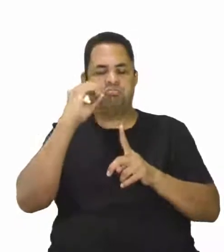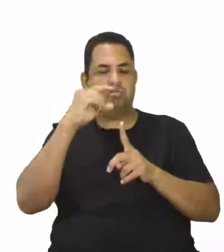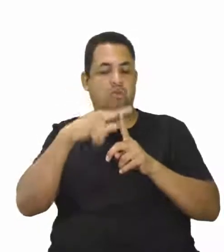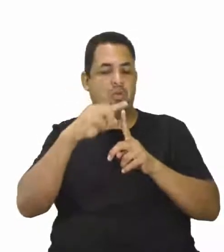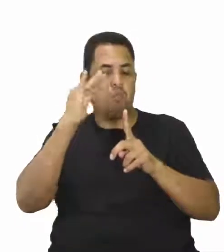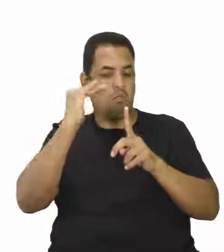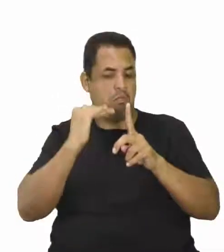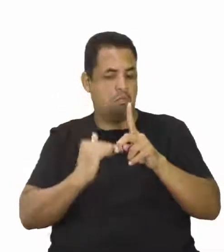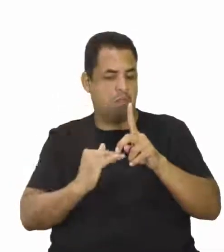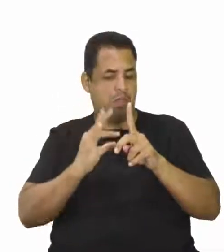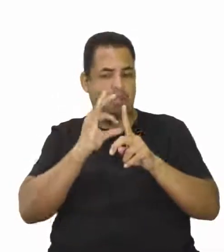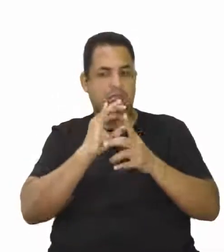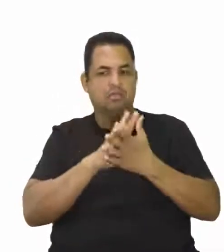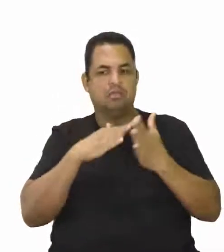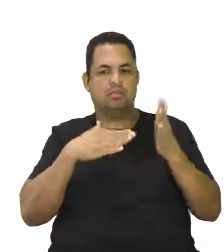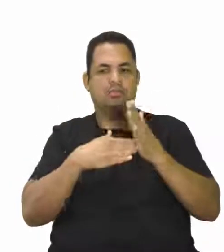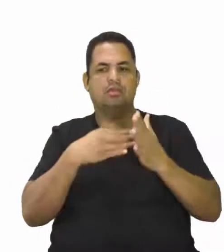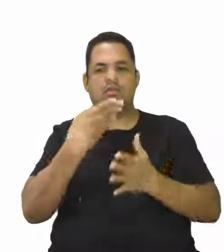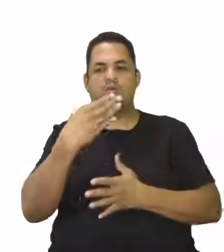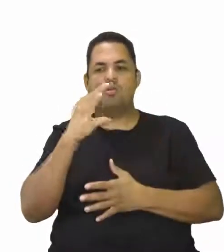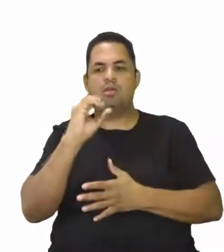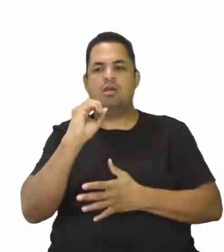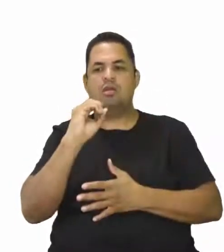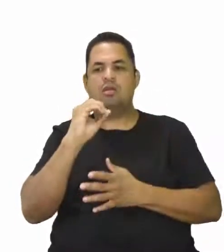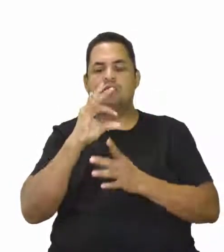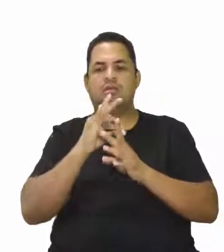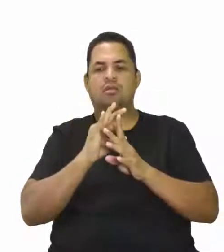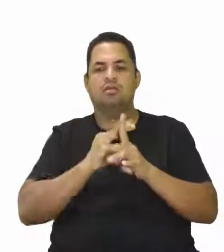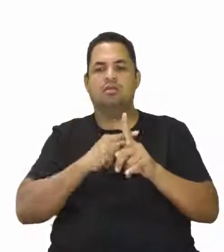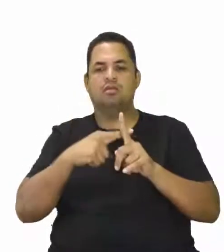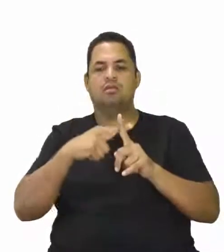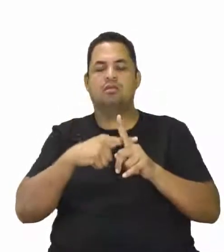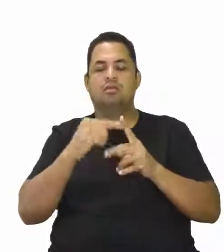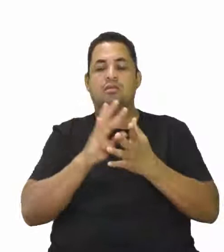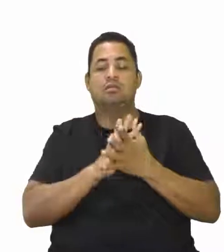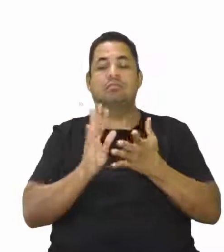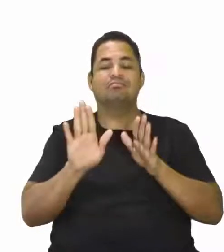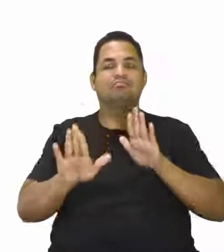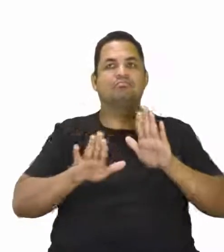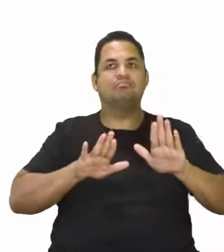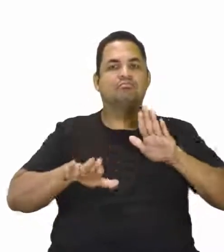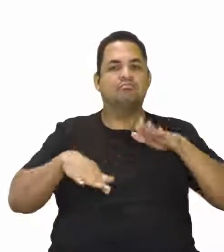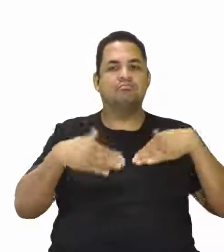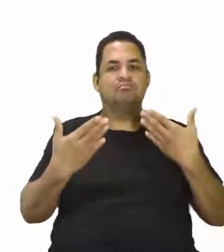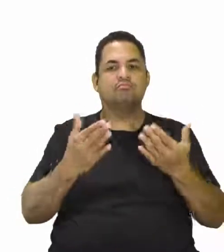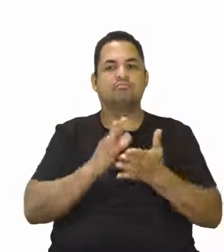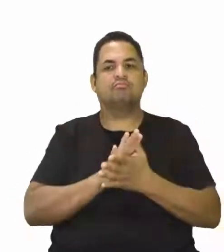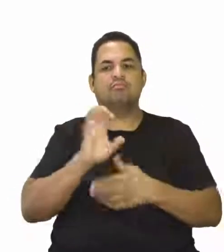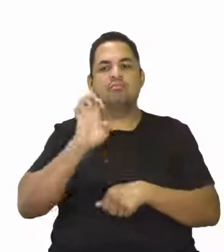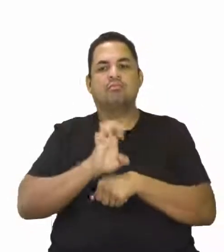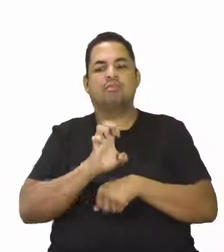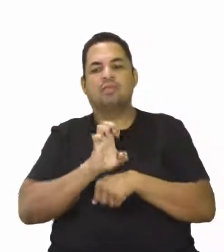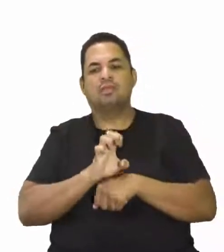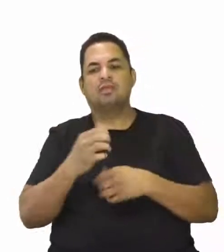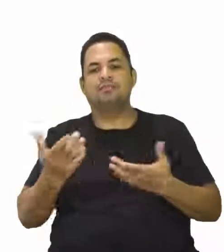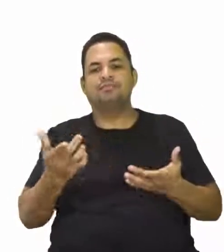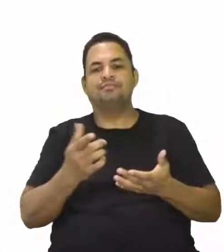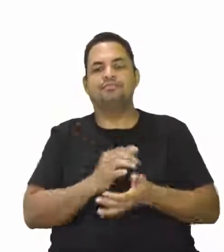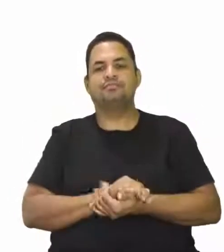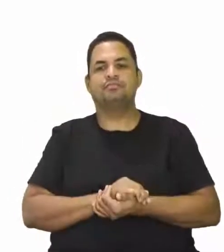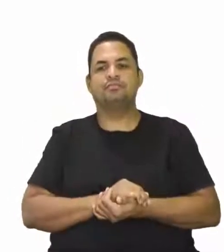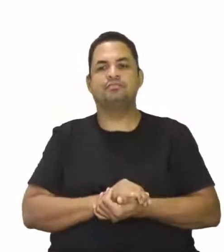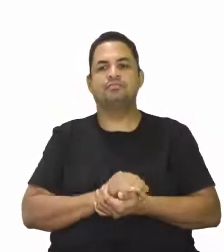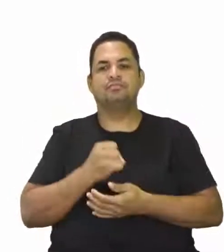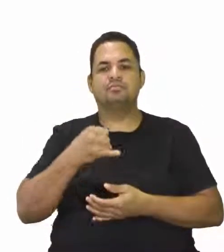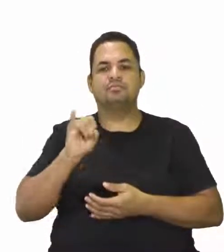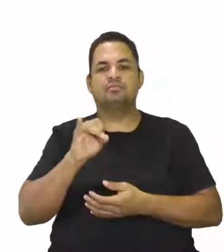0, até 40 graus. Depende de onde você estiver, depende que estado você esteja,